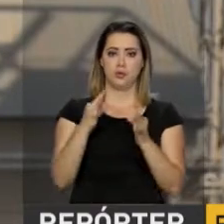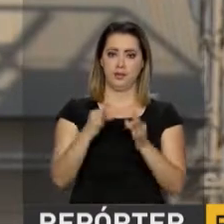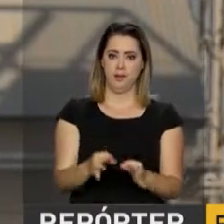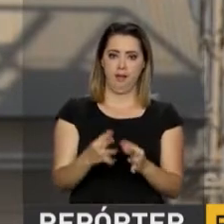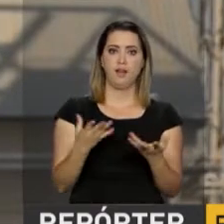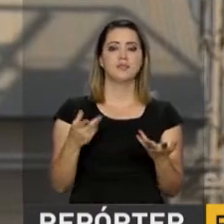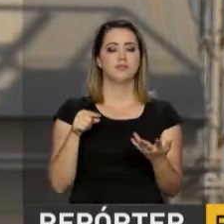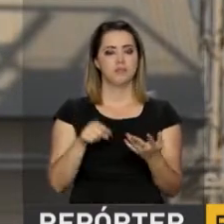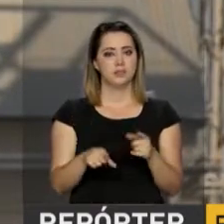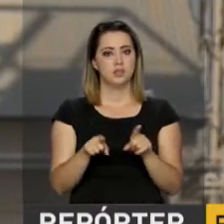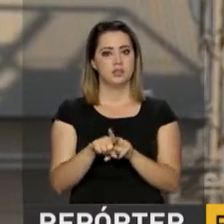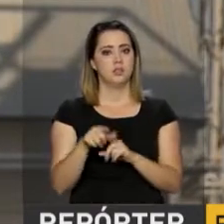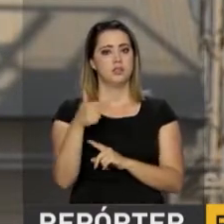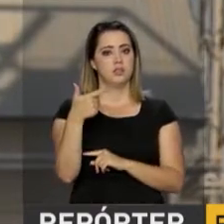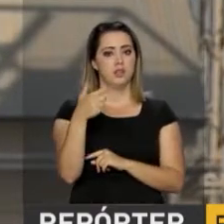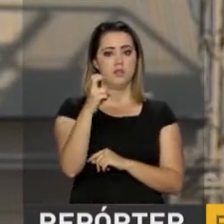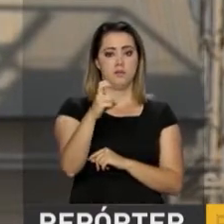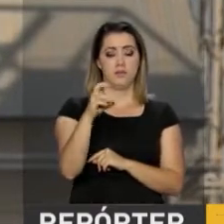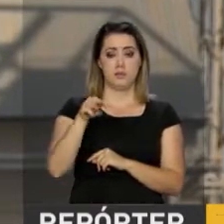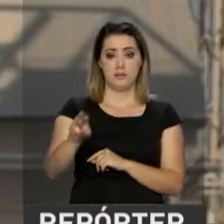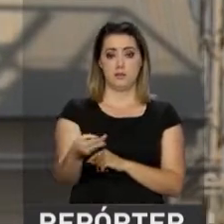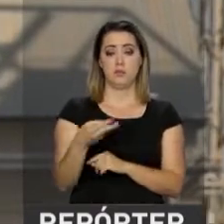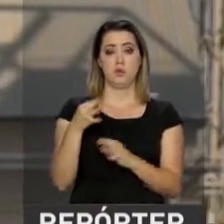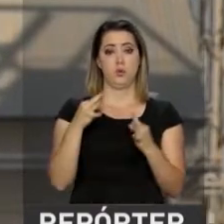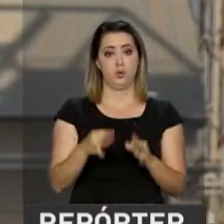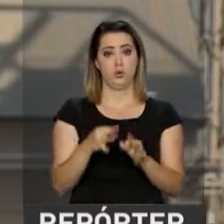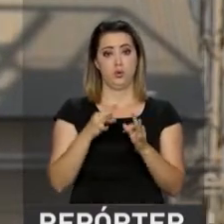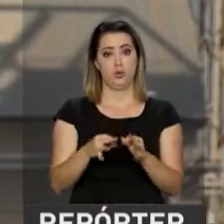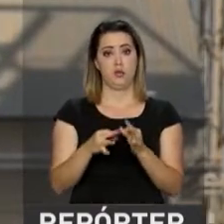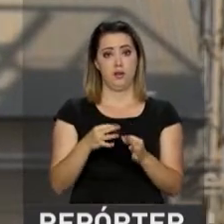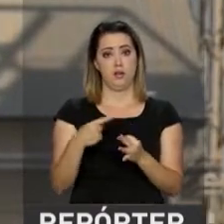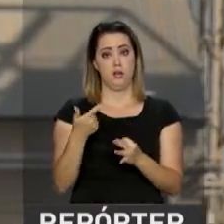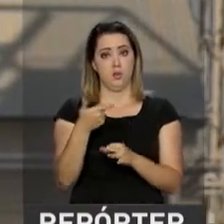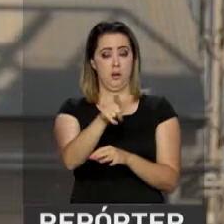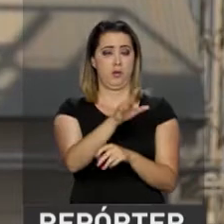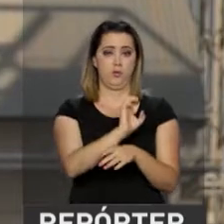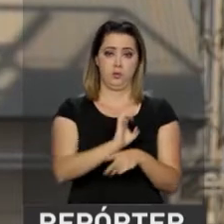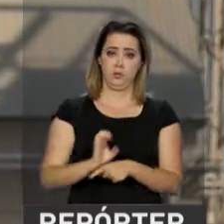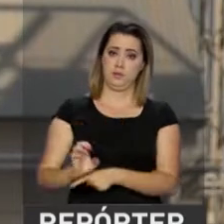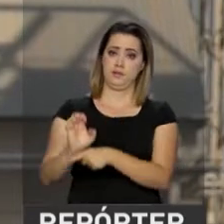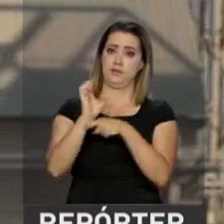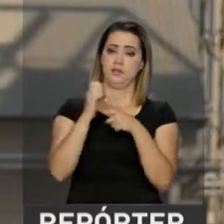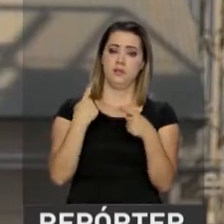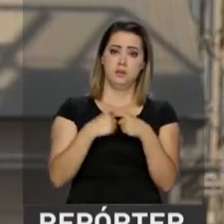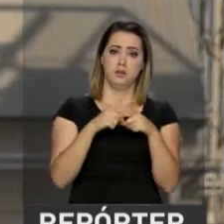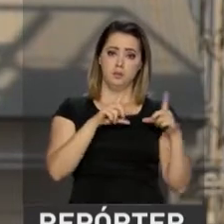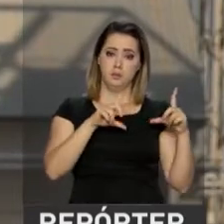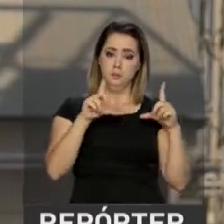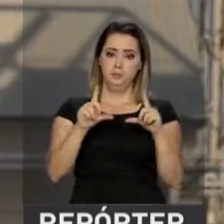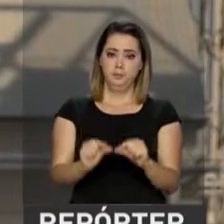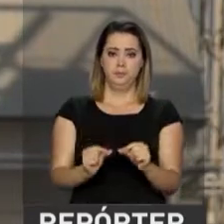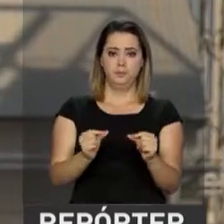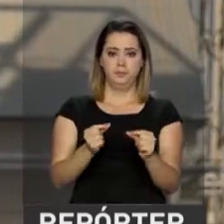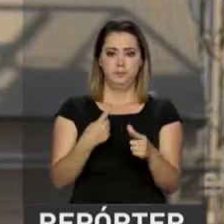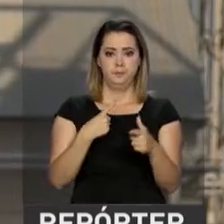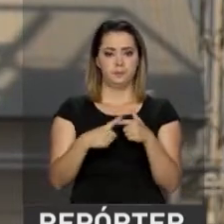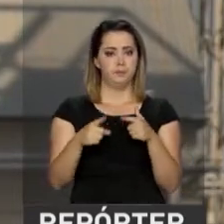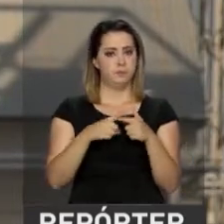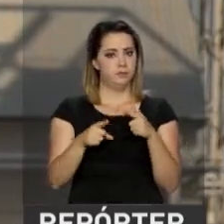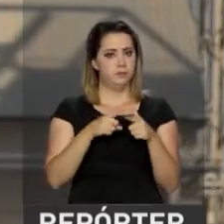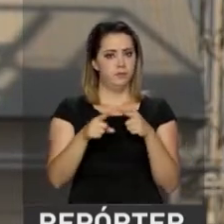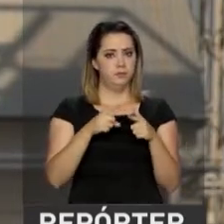tem uma grande oportunidade de industrializar esse mesmo que acaba tendo baixo valor agregado em função da dificuldade logística de transportes dos